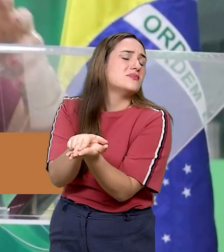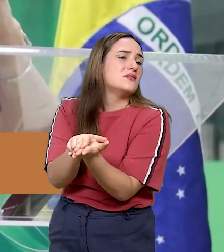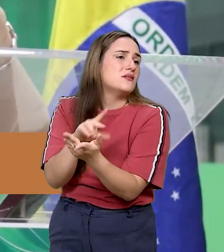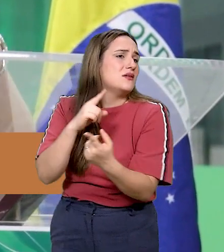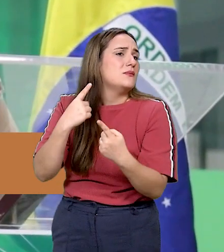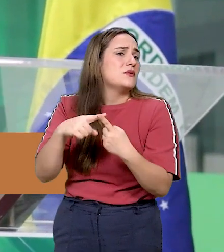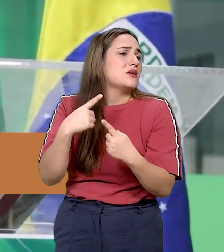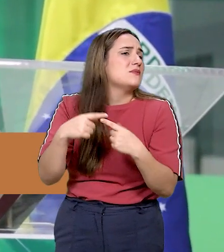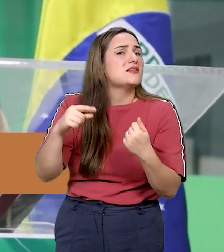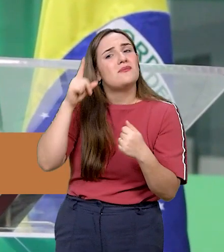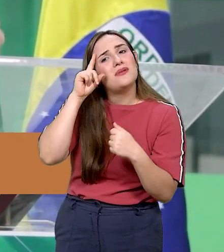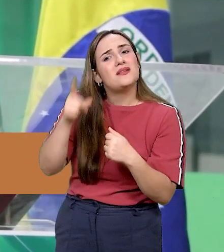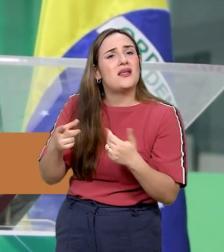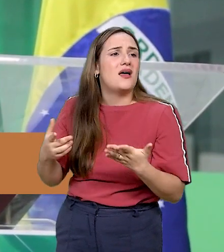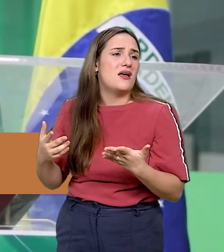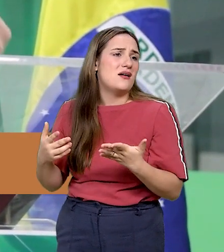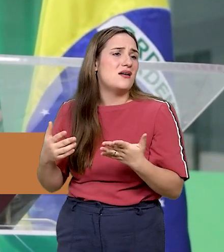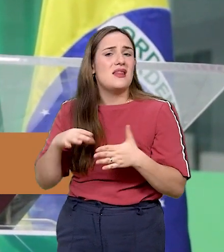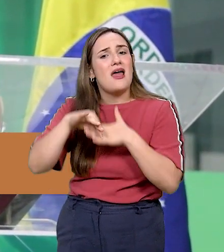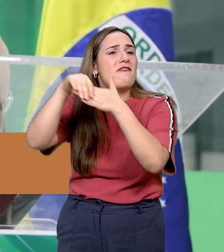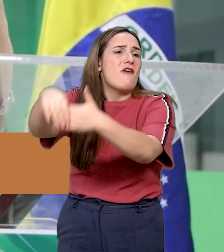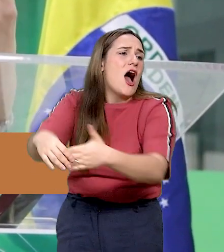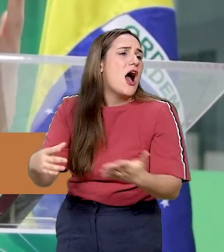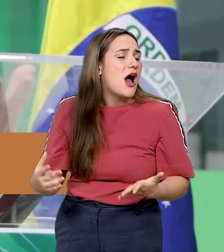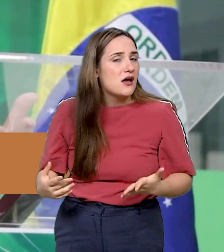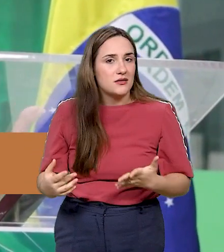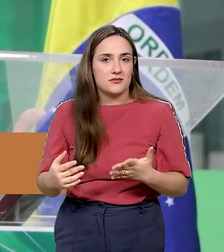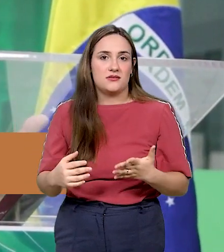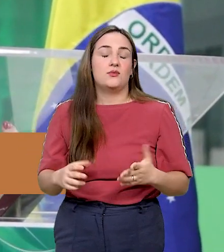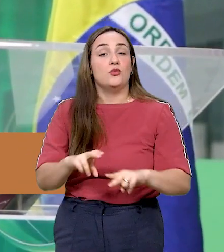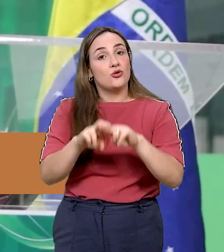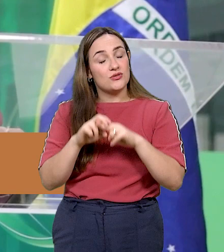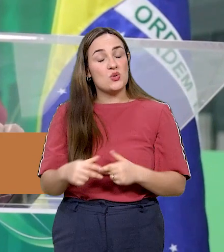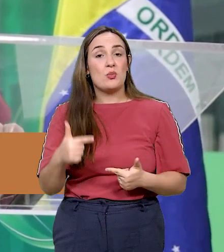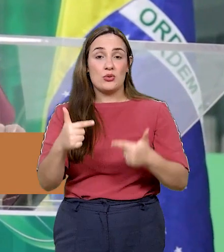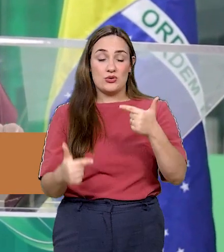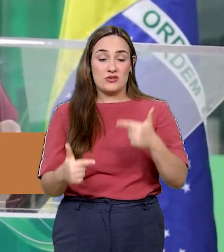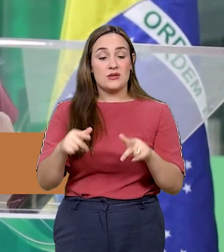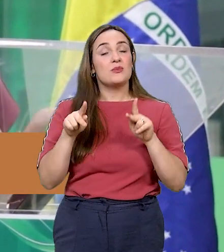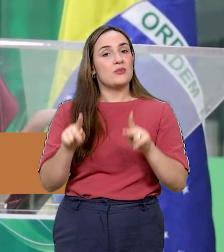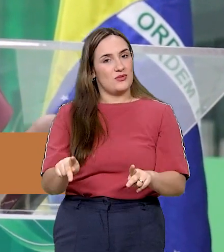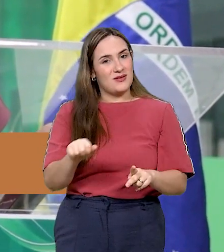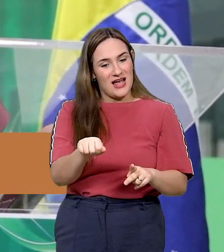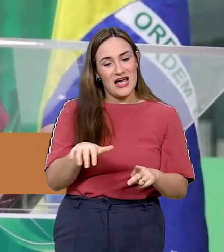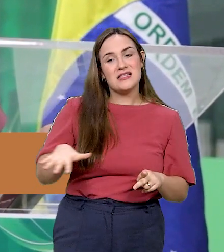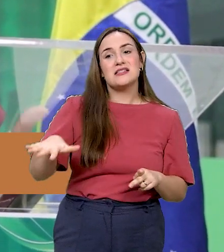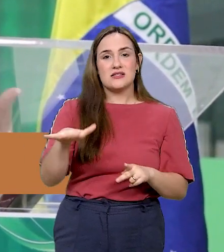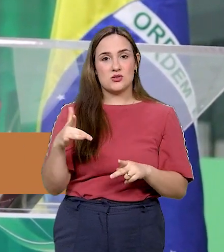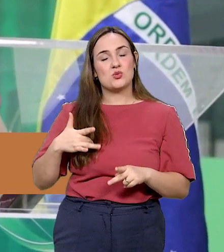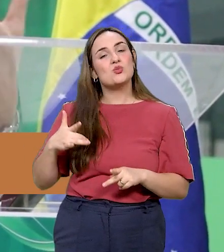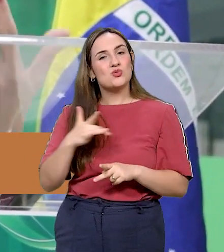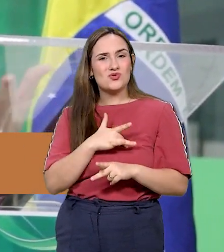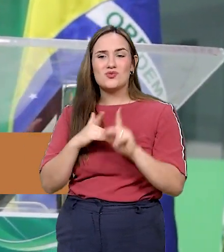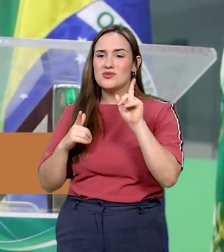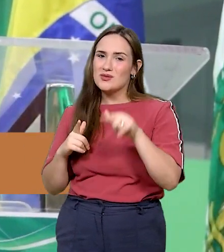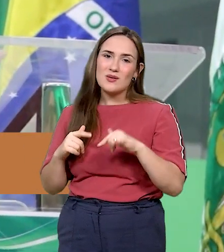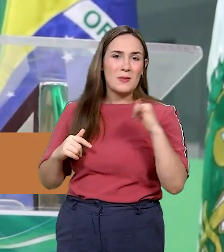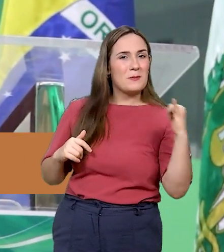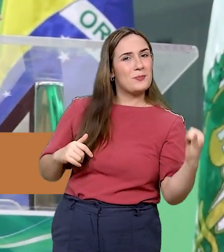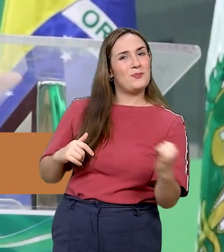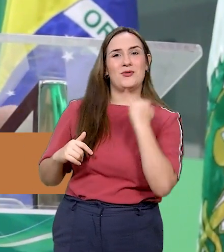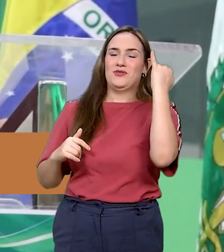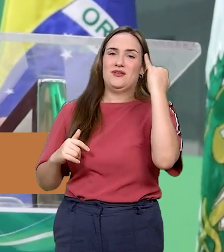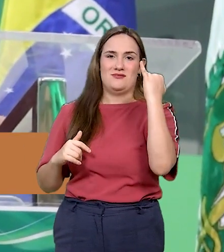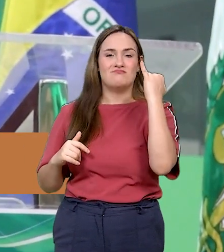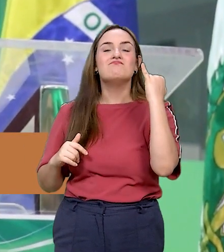SUAS. A compreensão das políticas públicas de assistência social e de saúde é fundamental para que esse